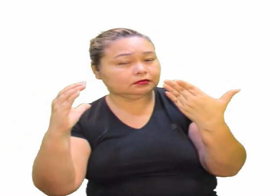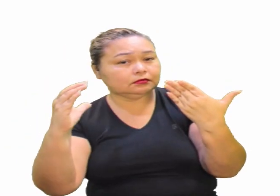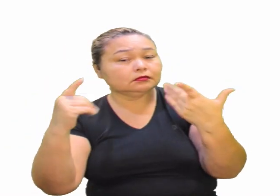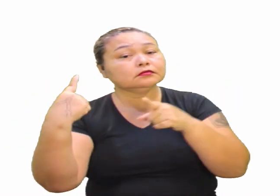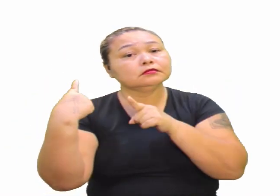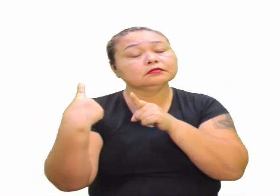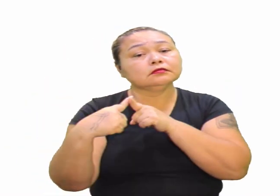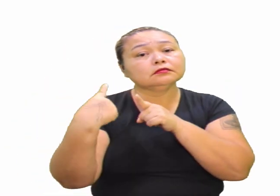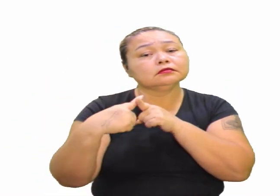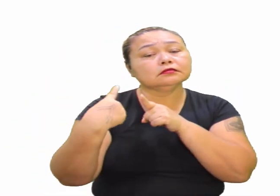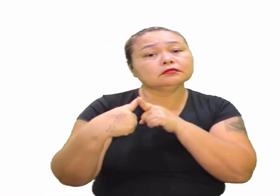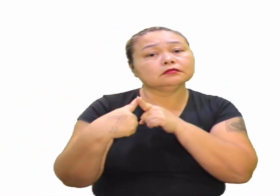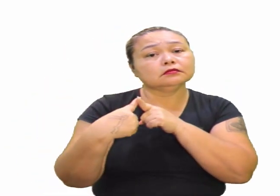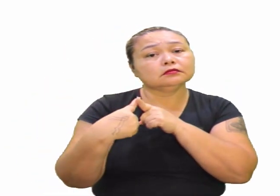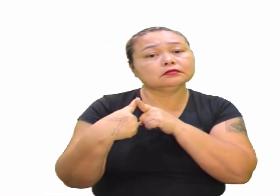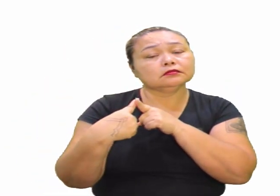Porque